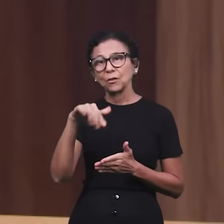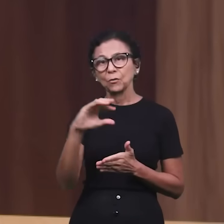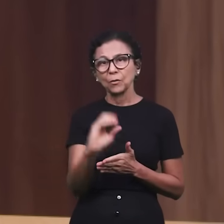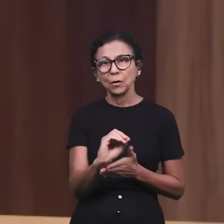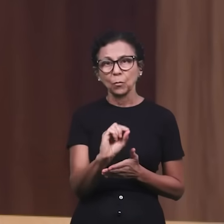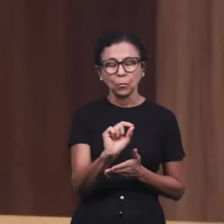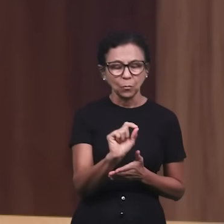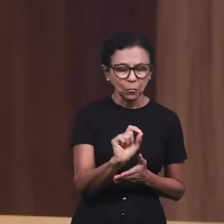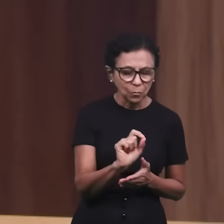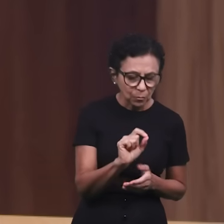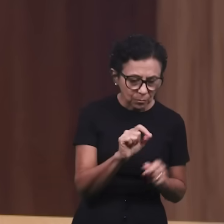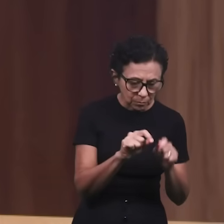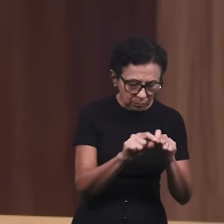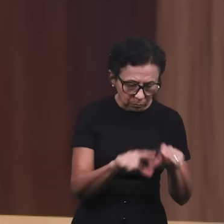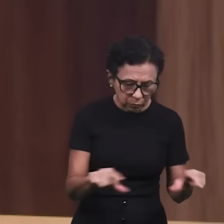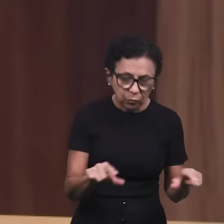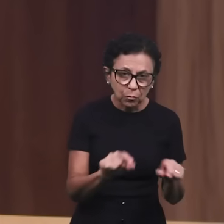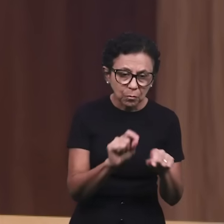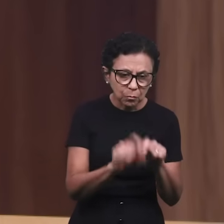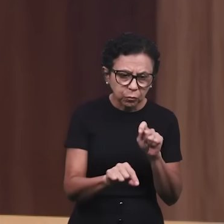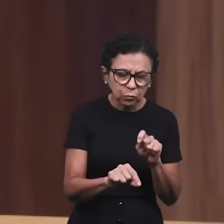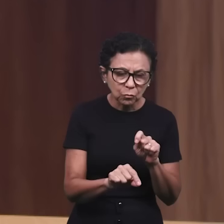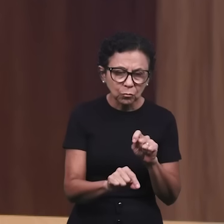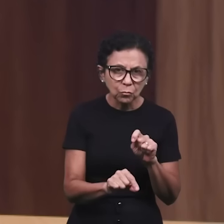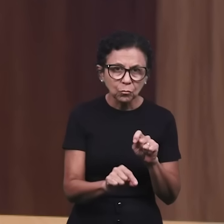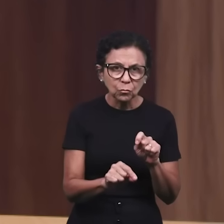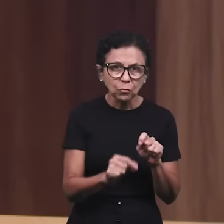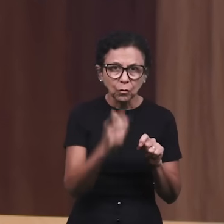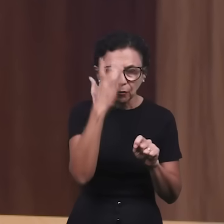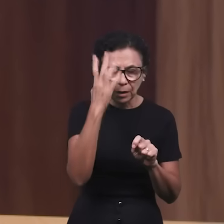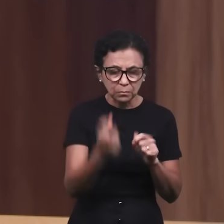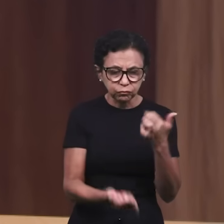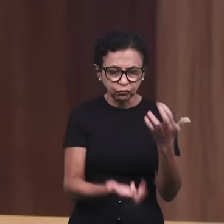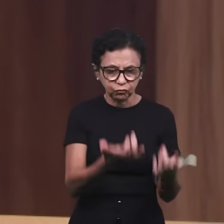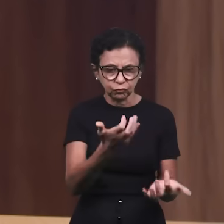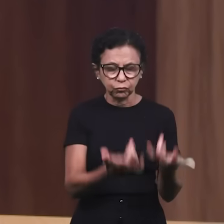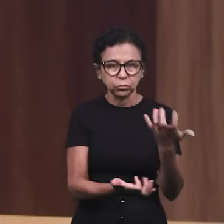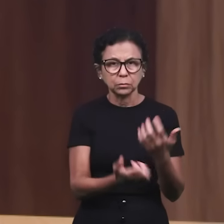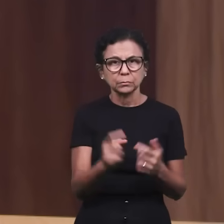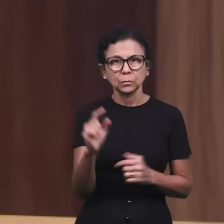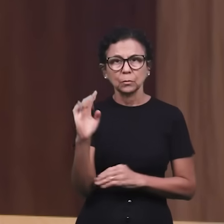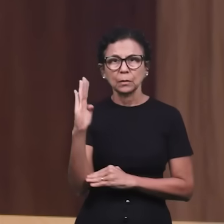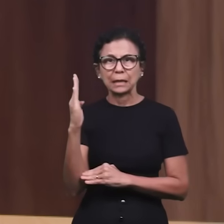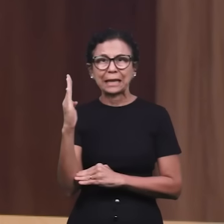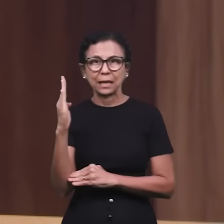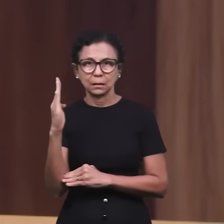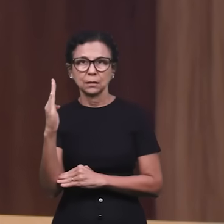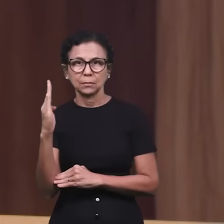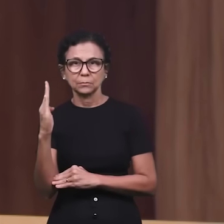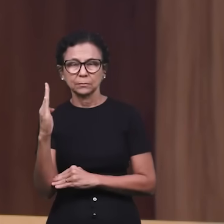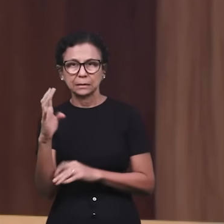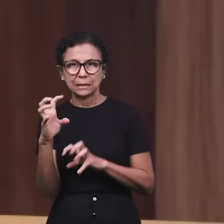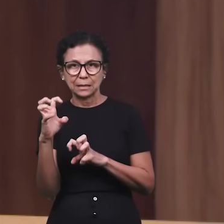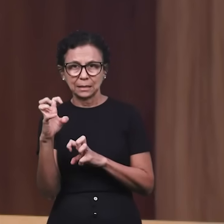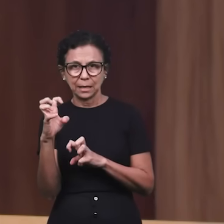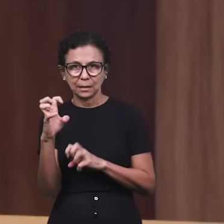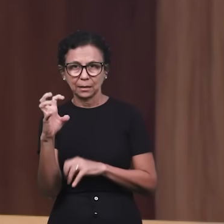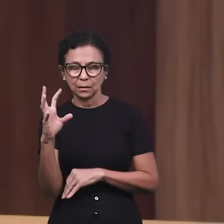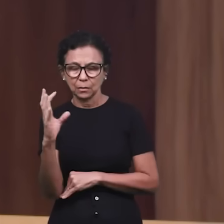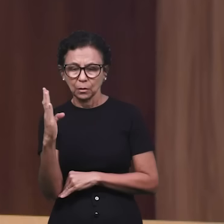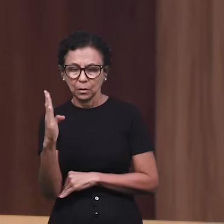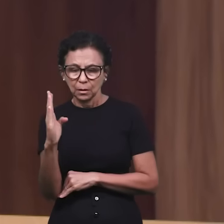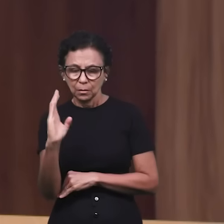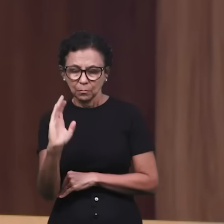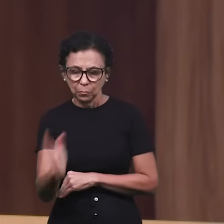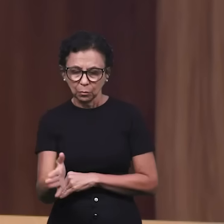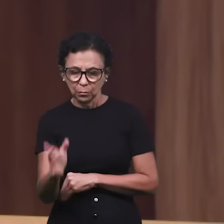fácil. É como a lenha para o fogo, a lenha, a madeira seca, pega fogo fácil. Ou seja, são pessoas